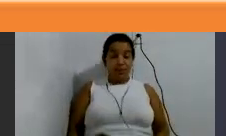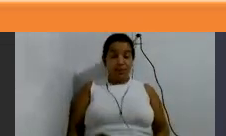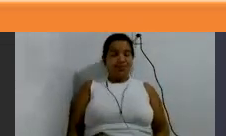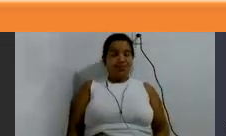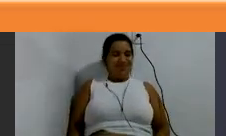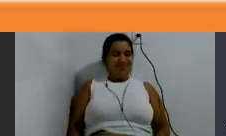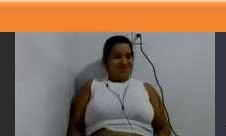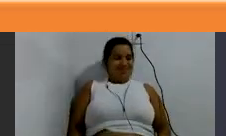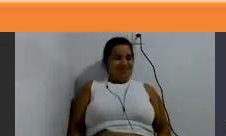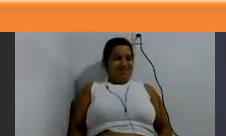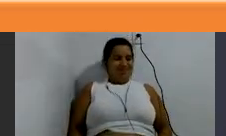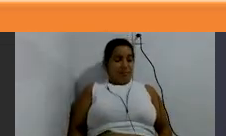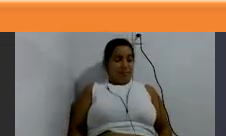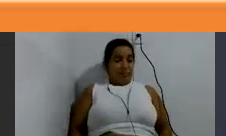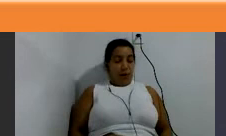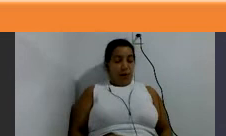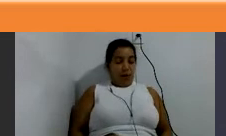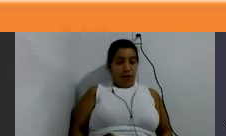vai investigar.